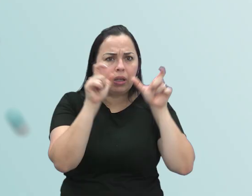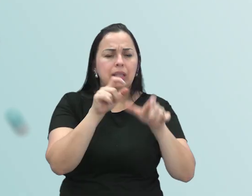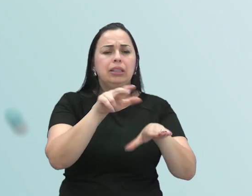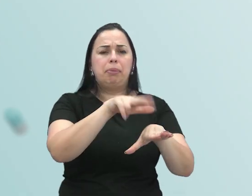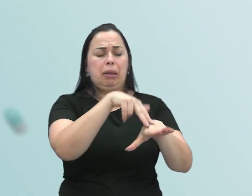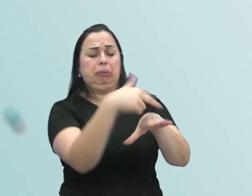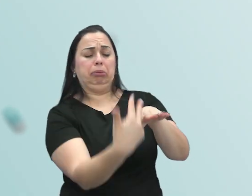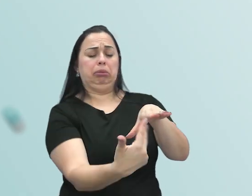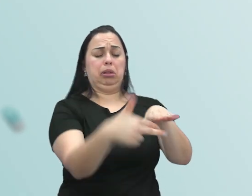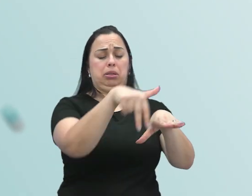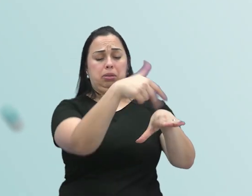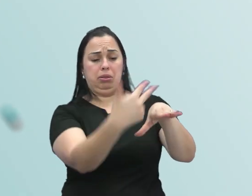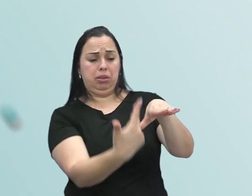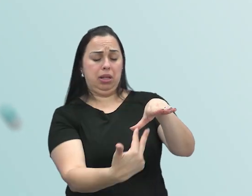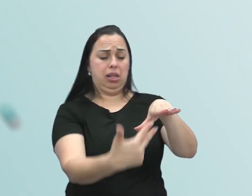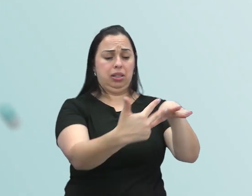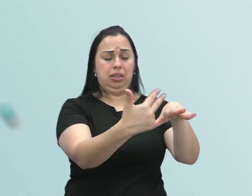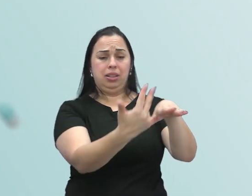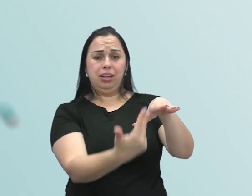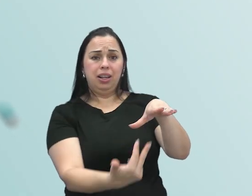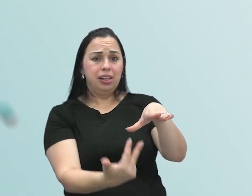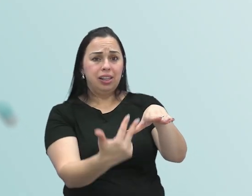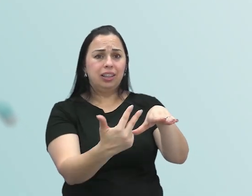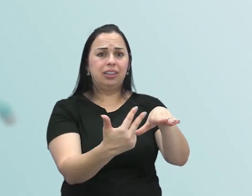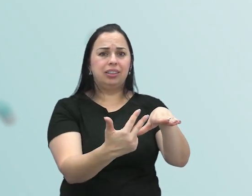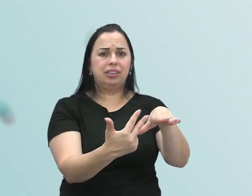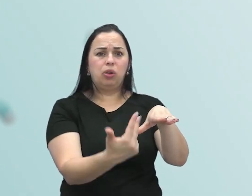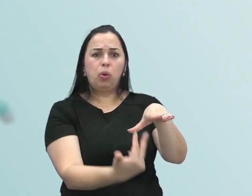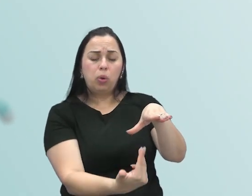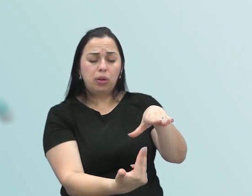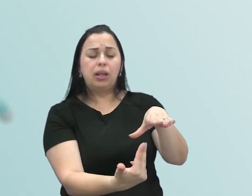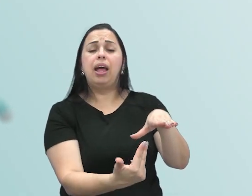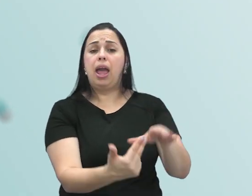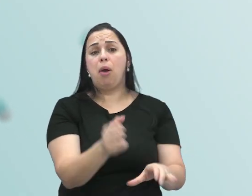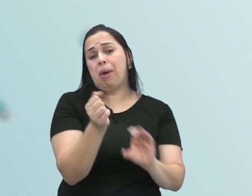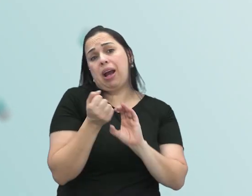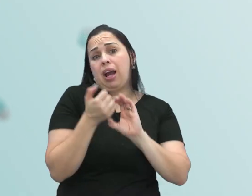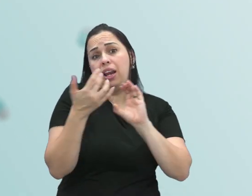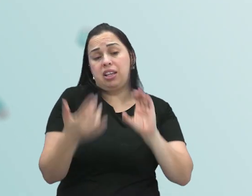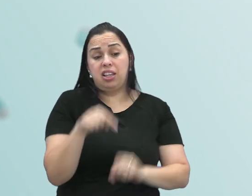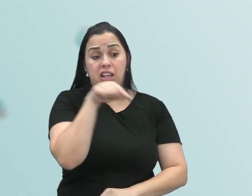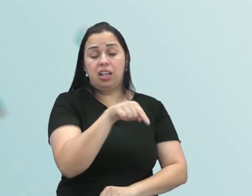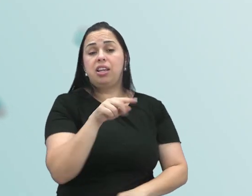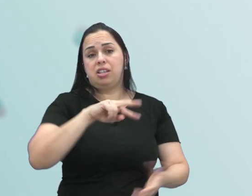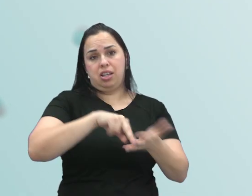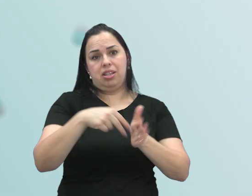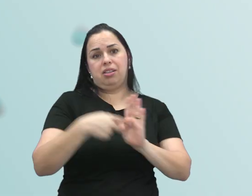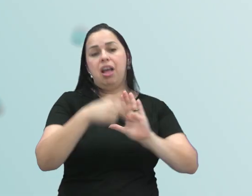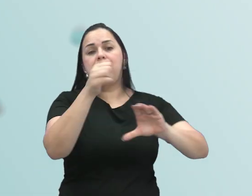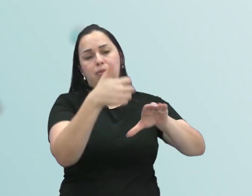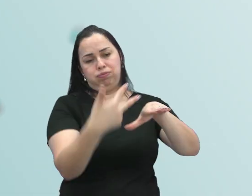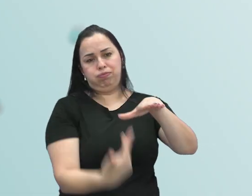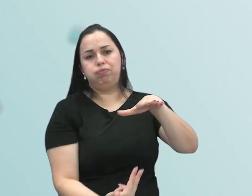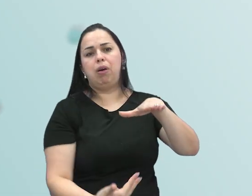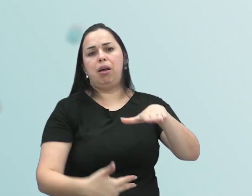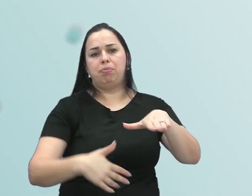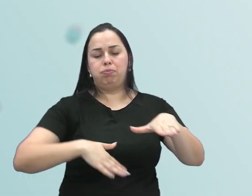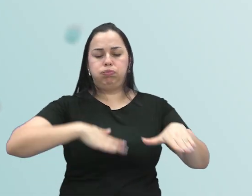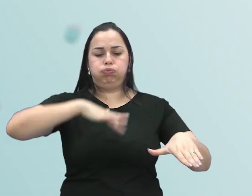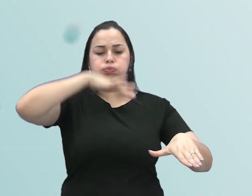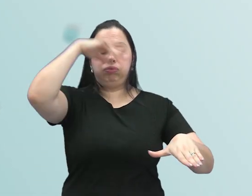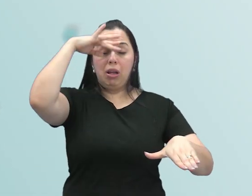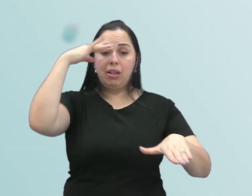aquela movimentação meio perdida, onde ele não se desloca, é uma das características, né, que aquela vítima está se